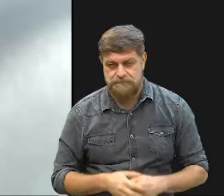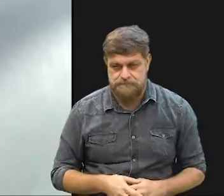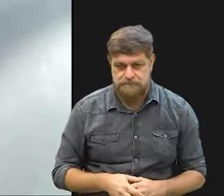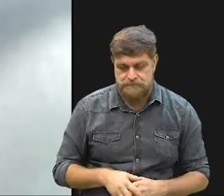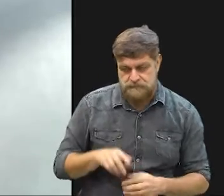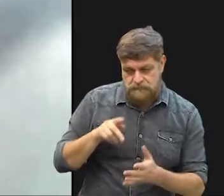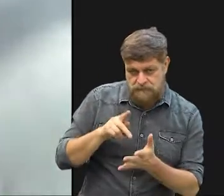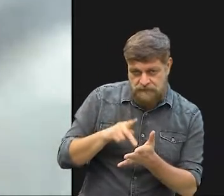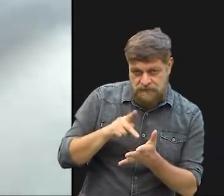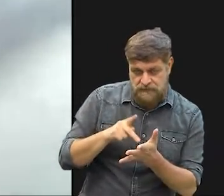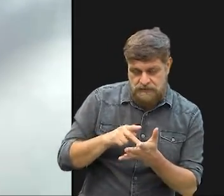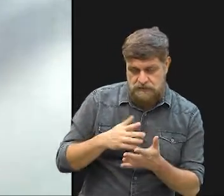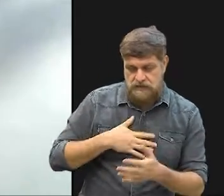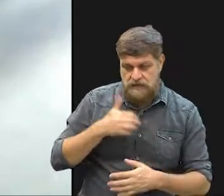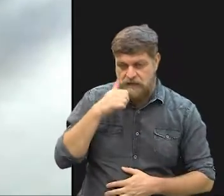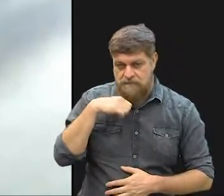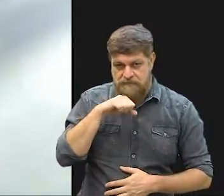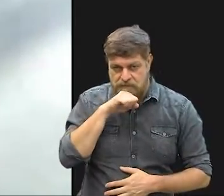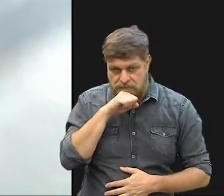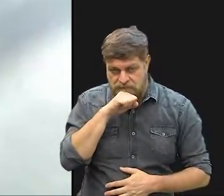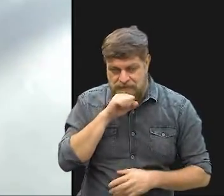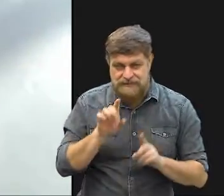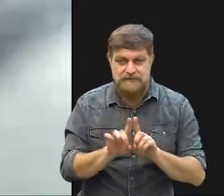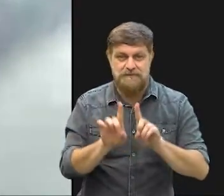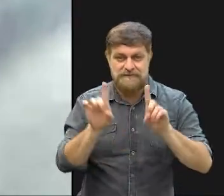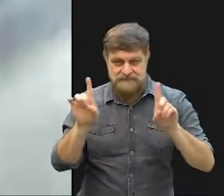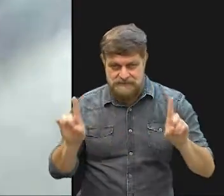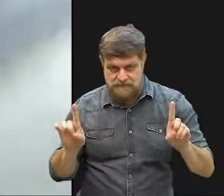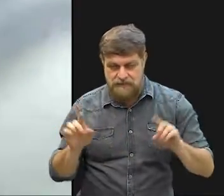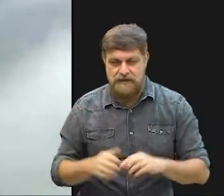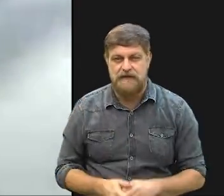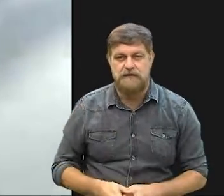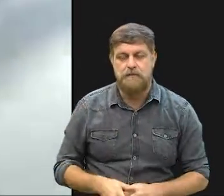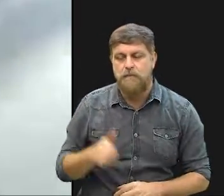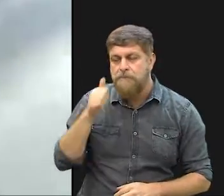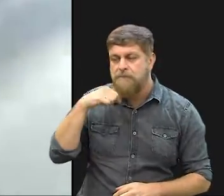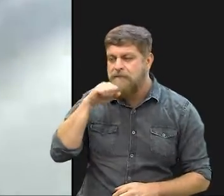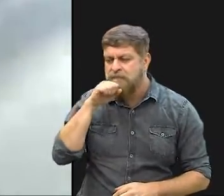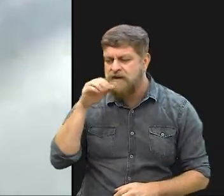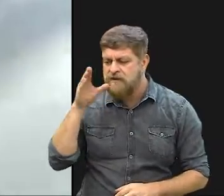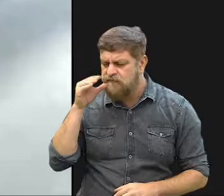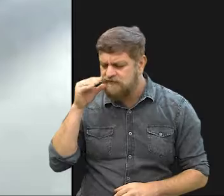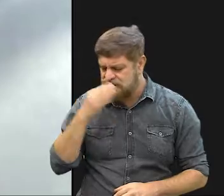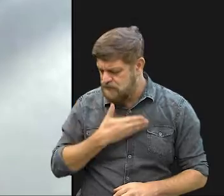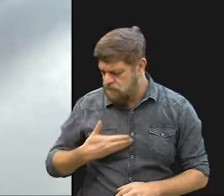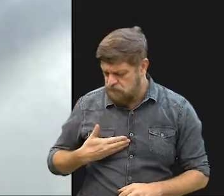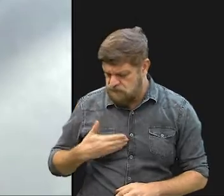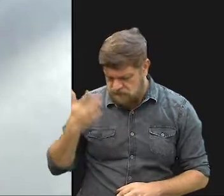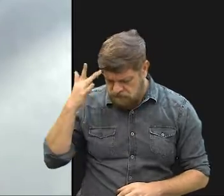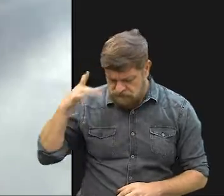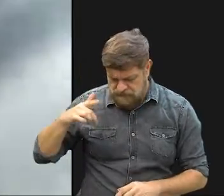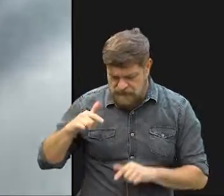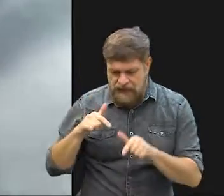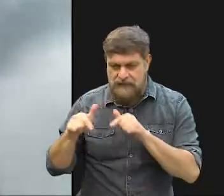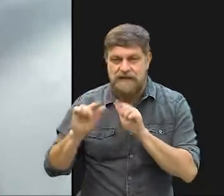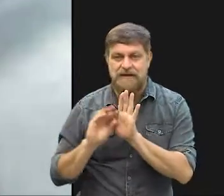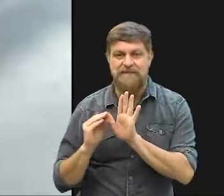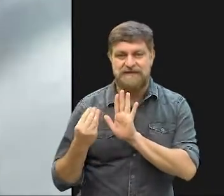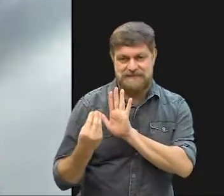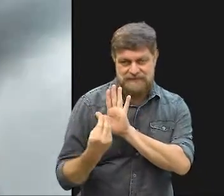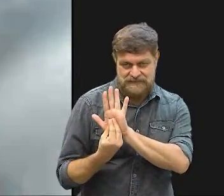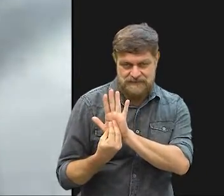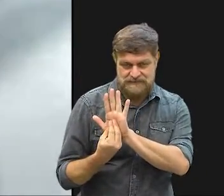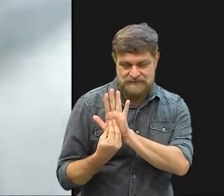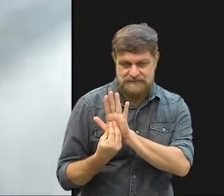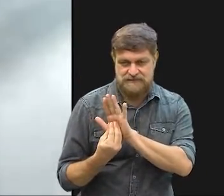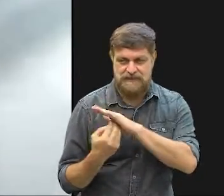Na verdade, assim, a minha mãe sempre me apoiou. Meus pais são separados. Minha mãe era funcionária, não sei se é pública, né? Ela trabalhava na Sanasa, em